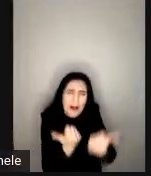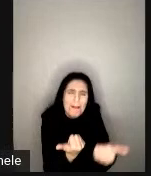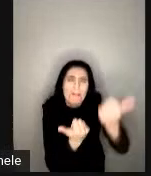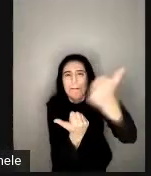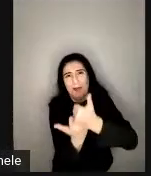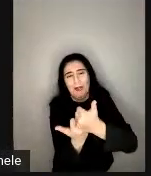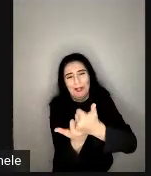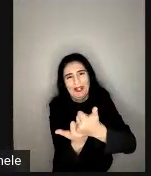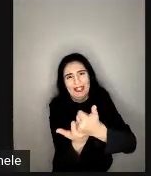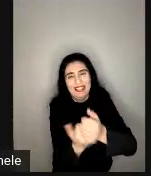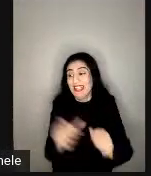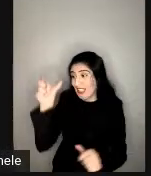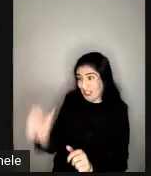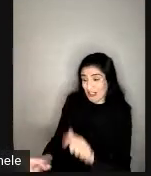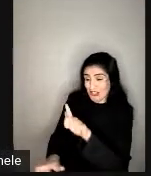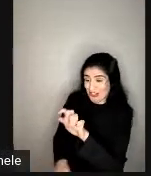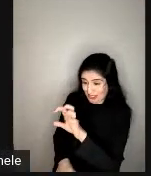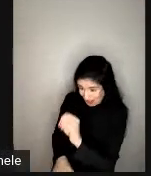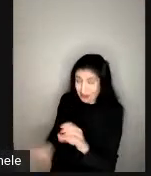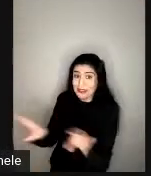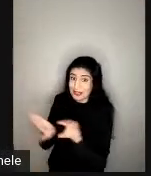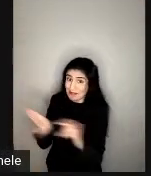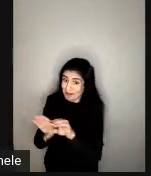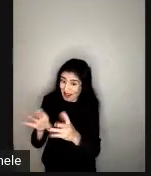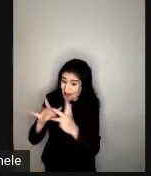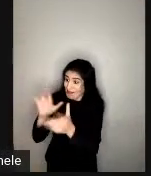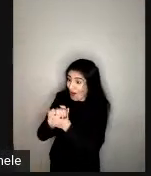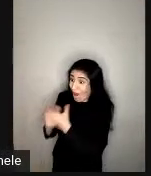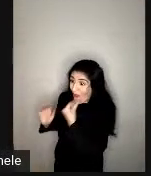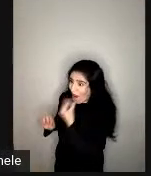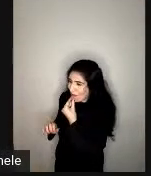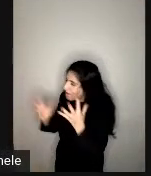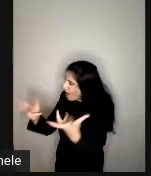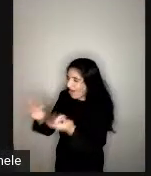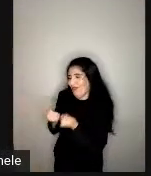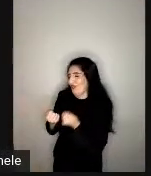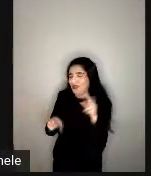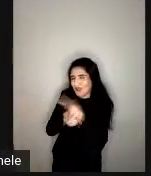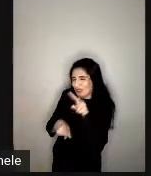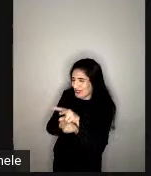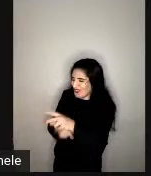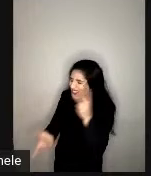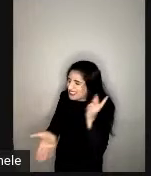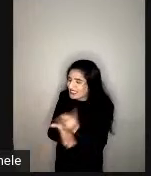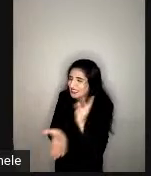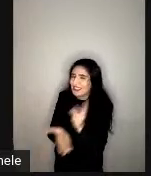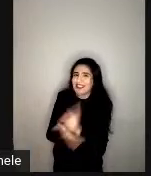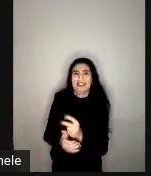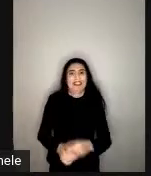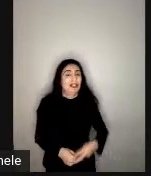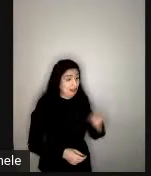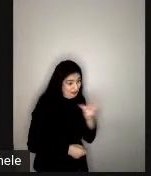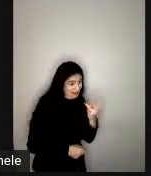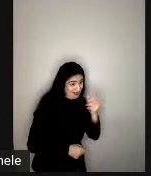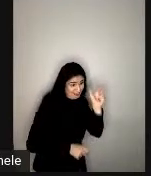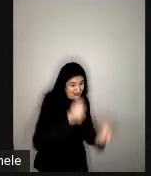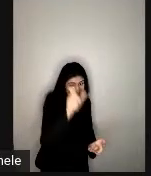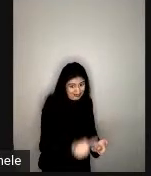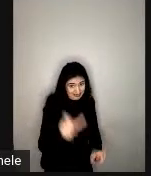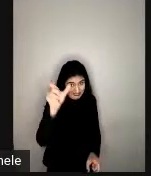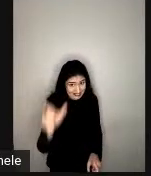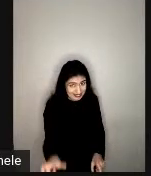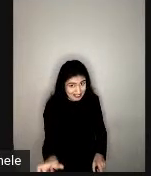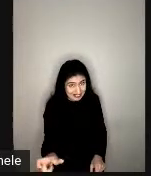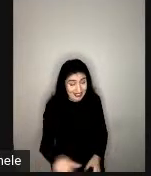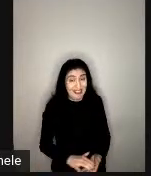Gel também, que tem um marido incrível que cuidou dela o tempo todo. Então, aqui, nós três somos oposto àquilo que a